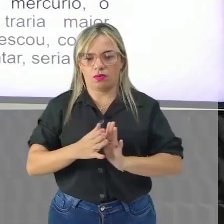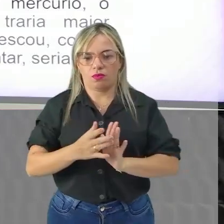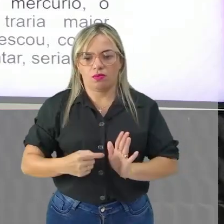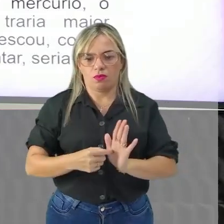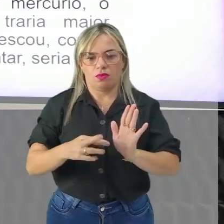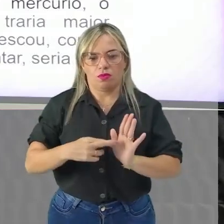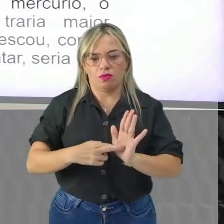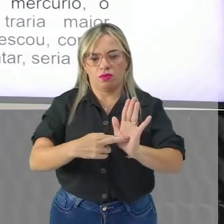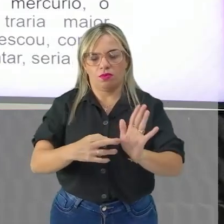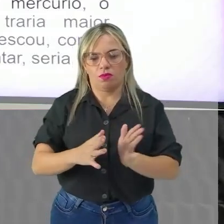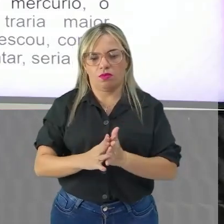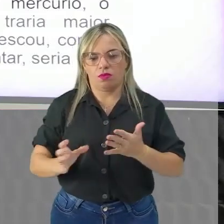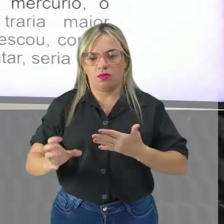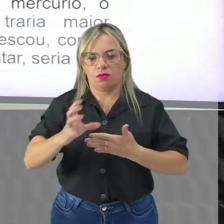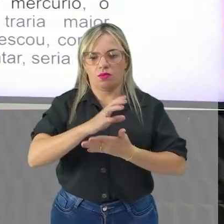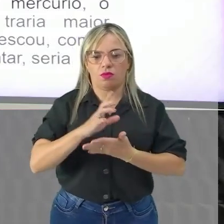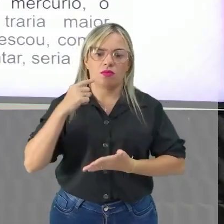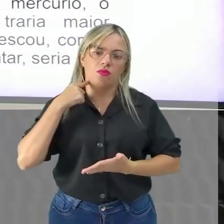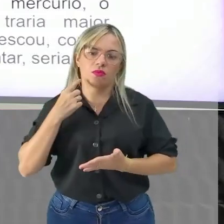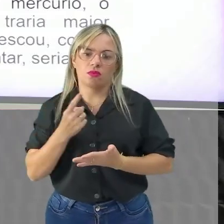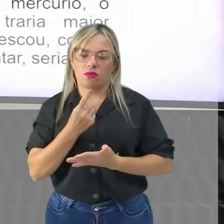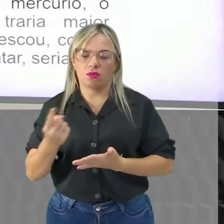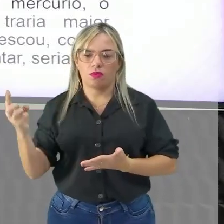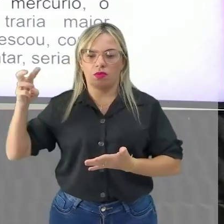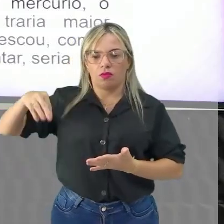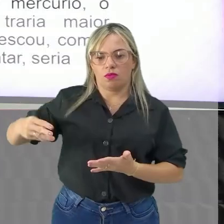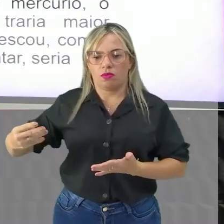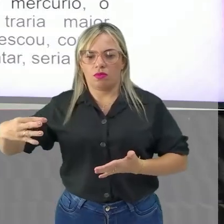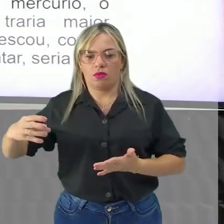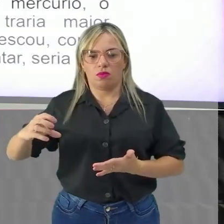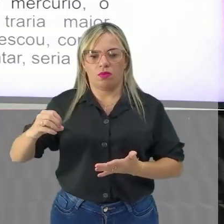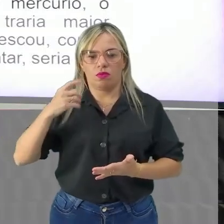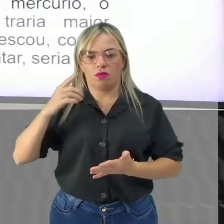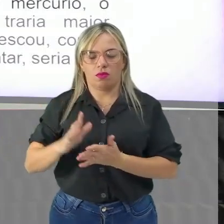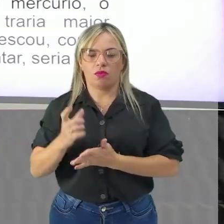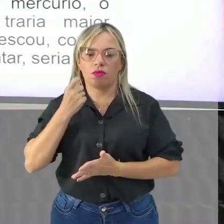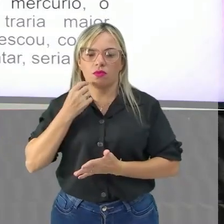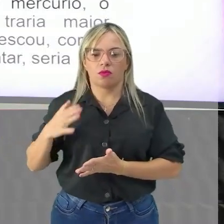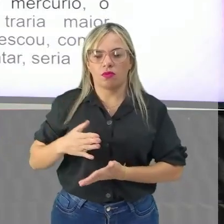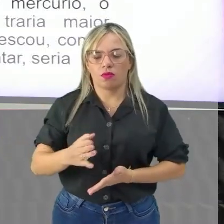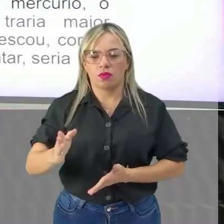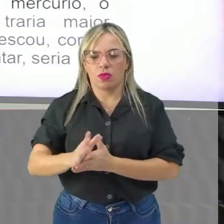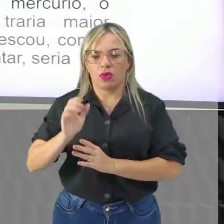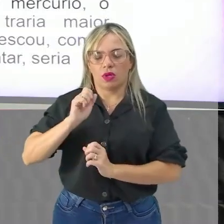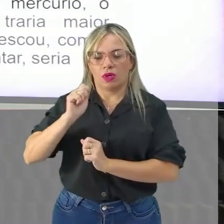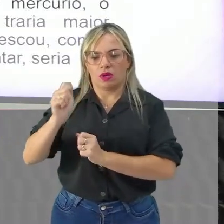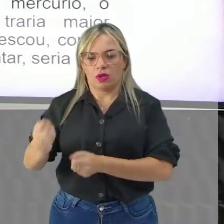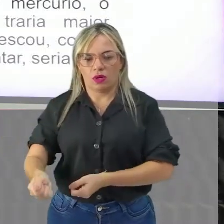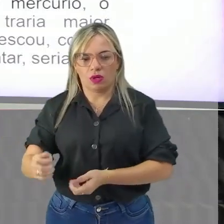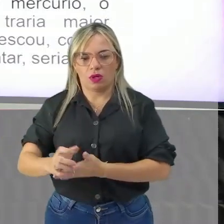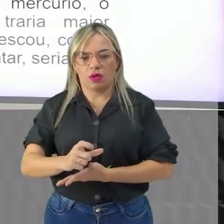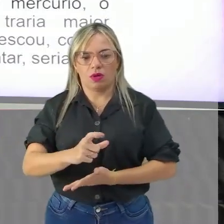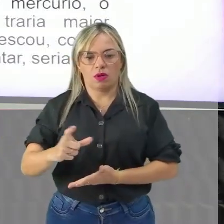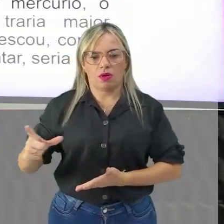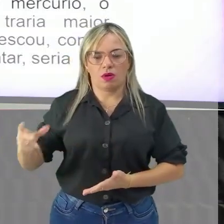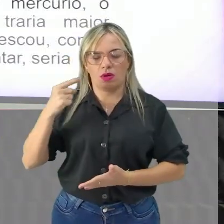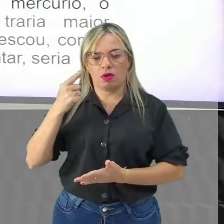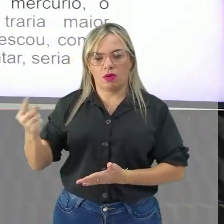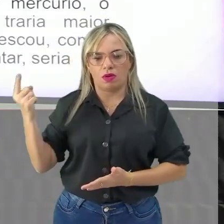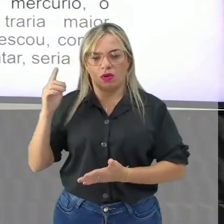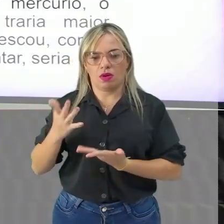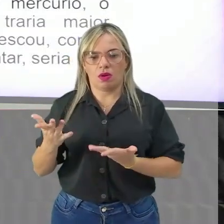representa uma cadeia alimentar contaminada por mercúrio, o peixe que, uma vez pescado, traria maior prejuízo